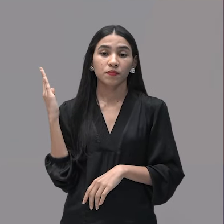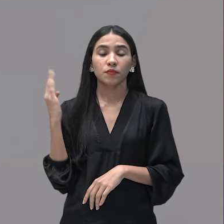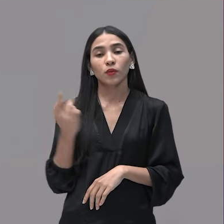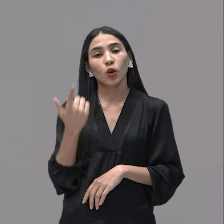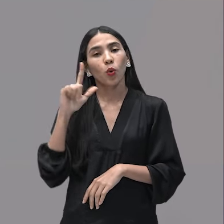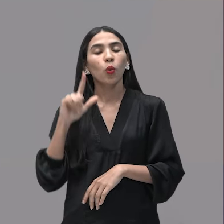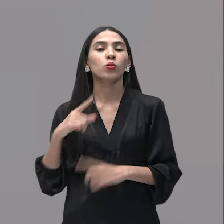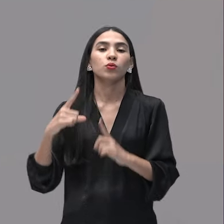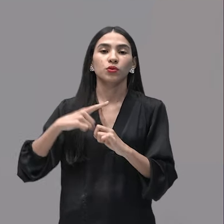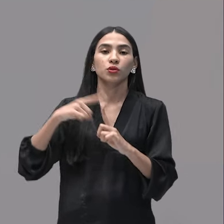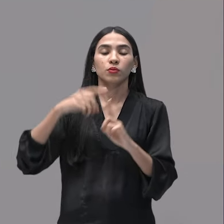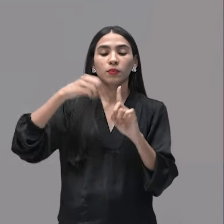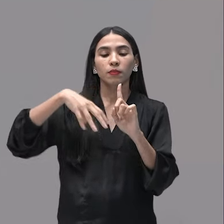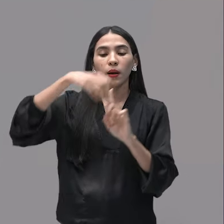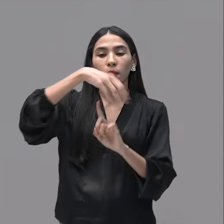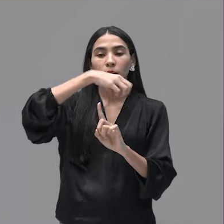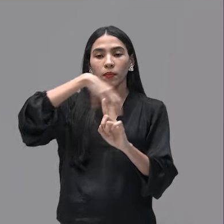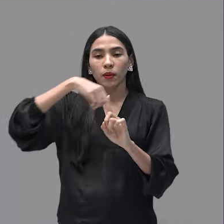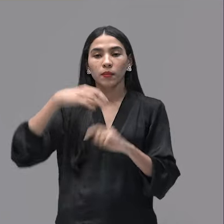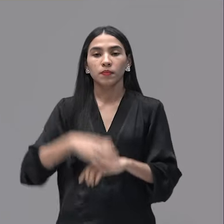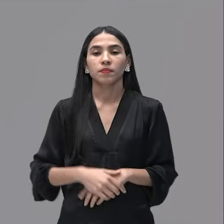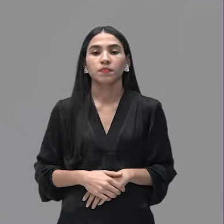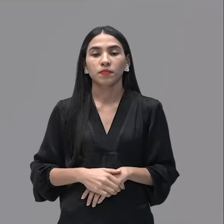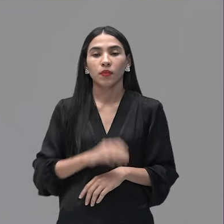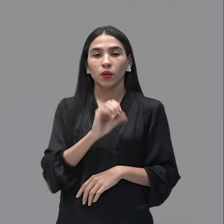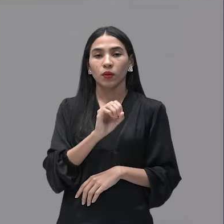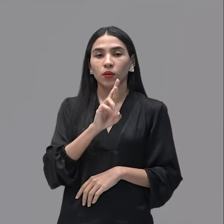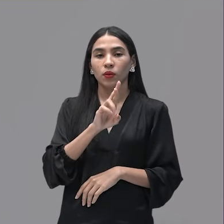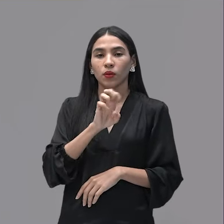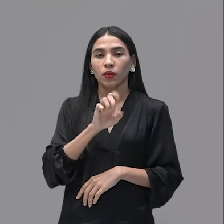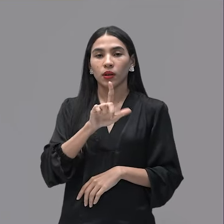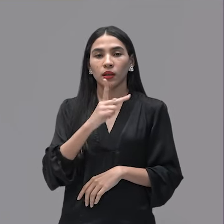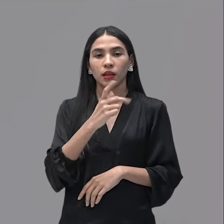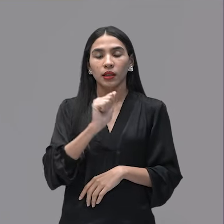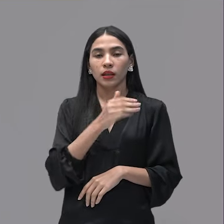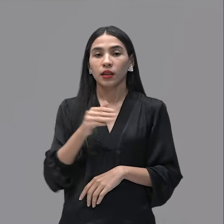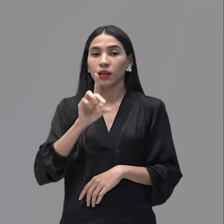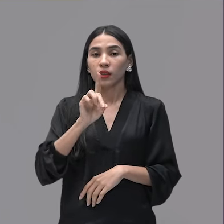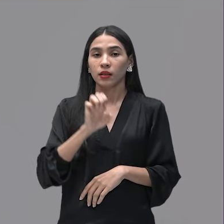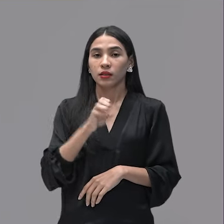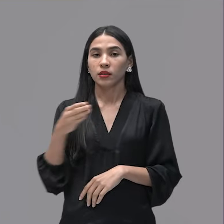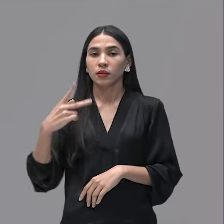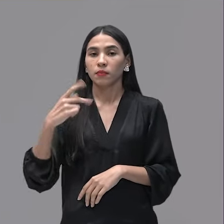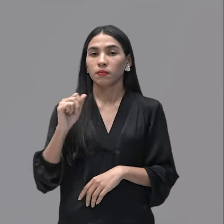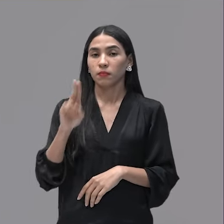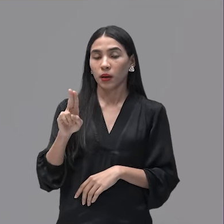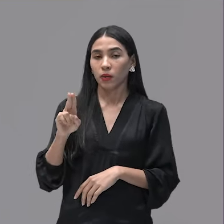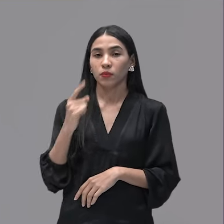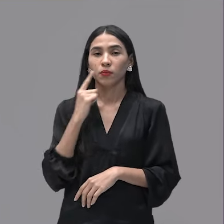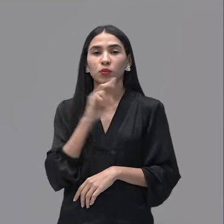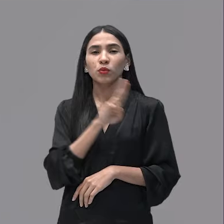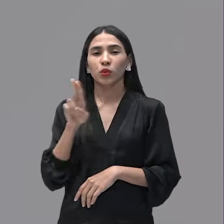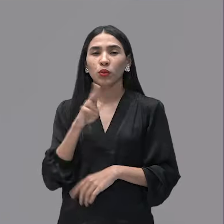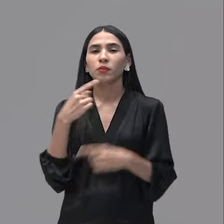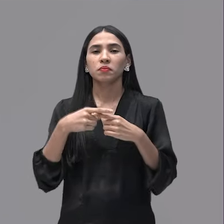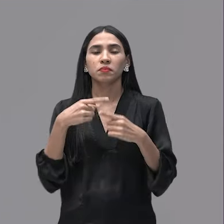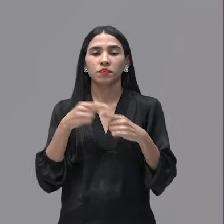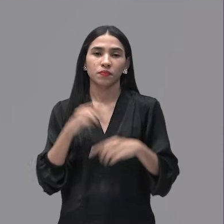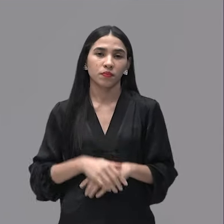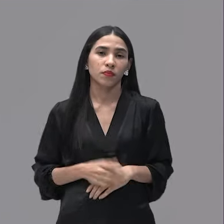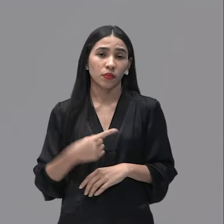espécie de fungo, que é a orelha de pau. Então no caso da orelha de pau, ela recebe esse nome, porque,